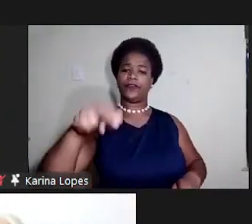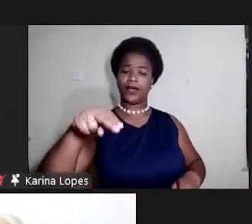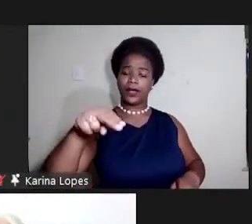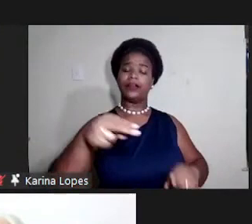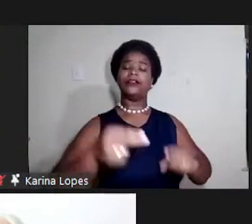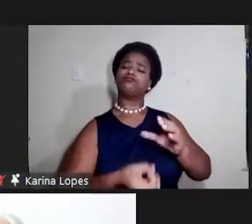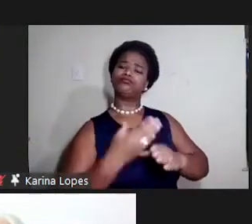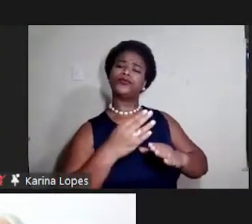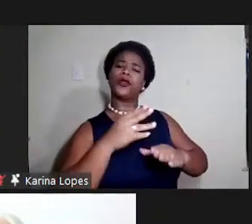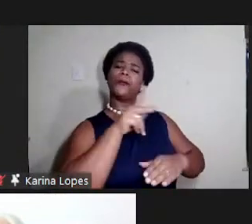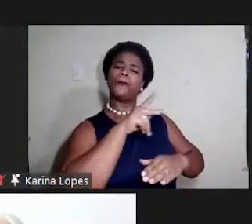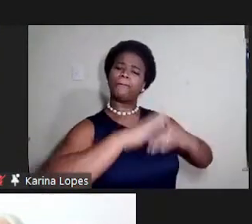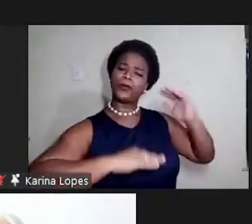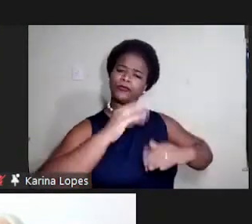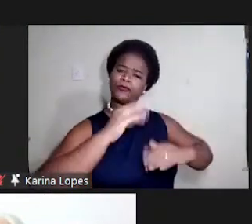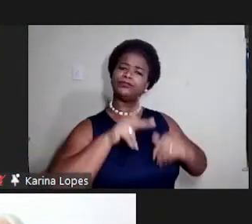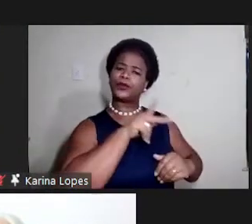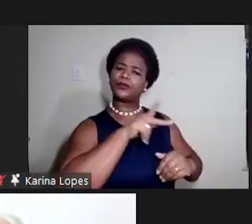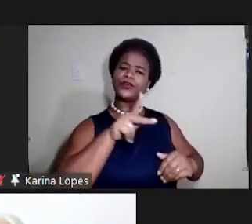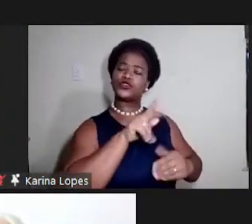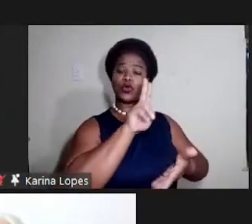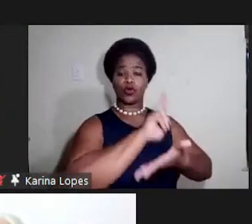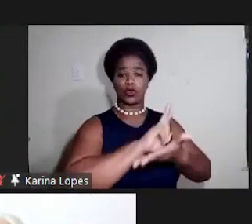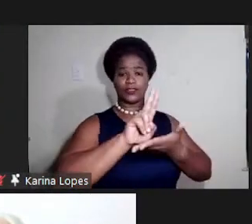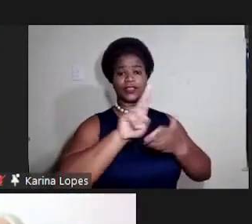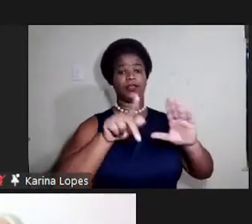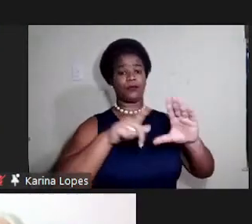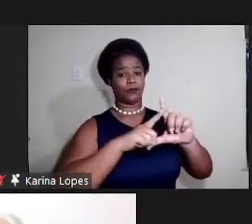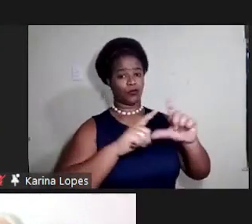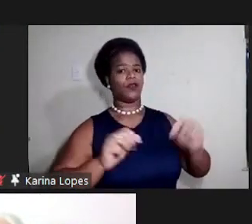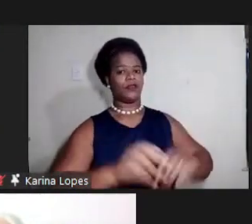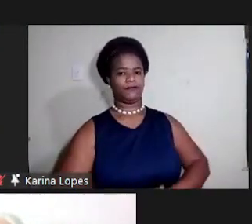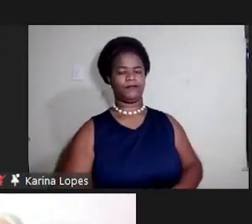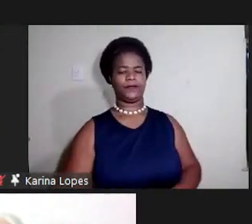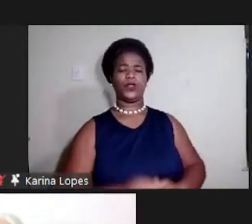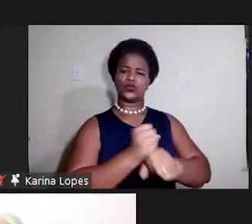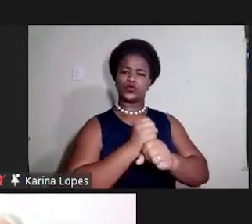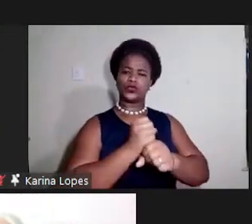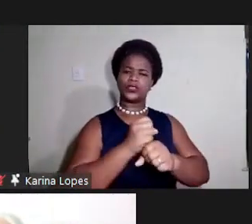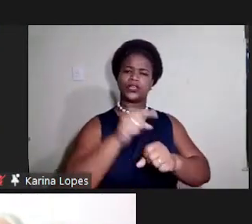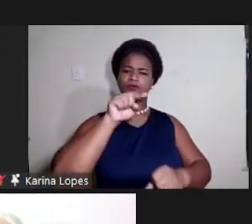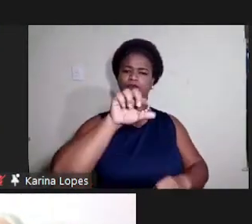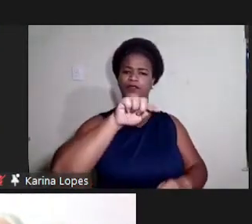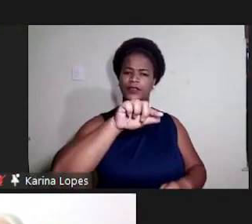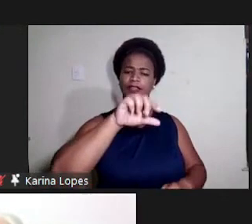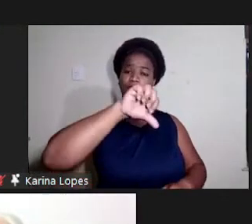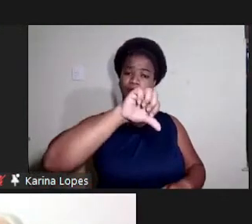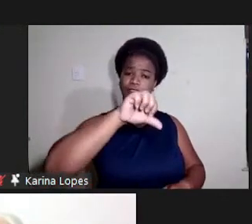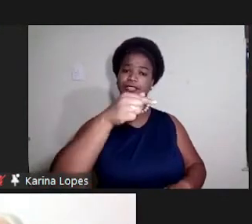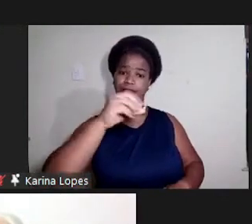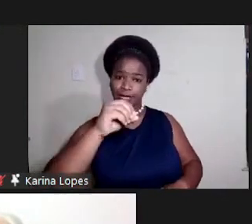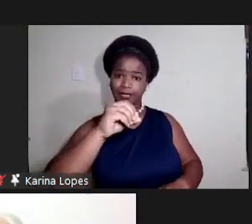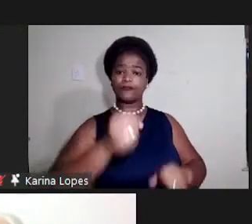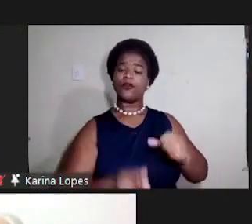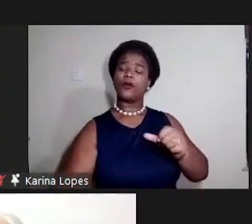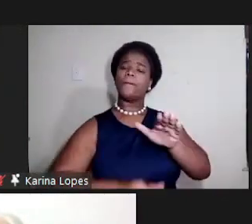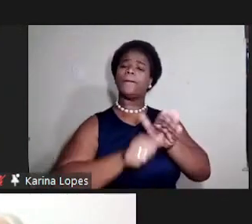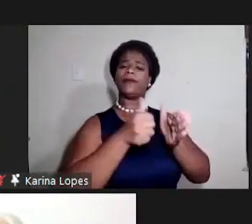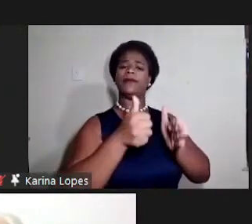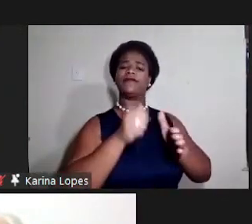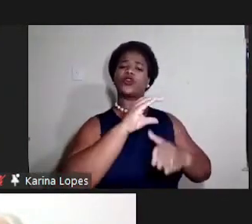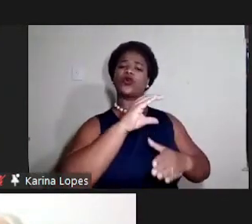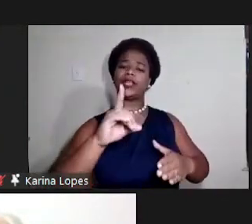UFJF, no início da década de 70, onde foi o primeiro coordenador de um órgão de cultura vinculado ao